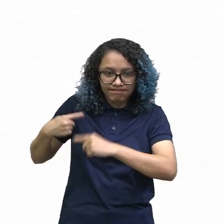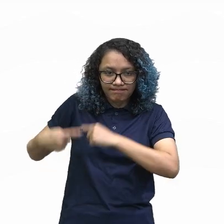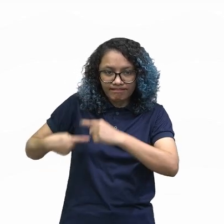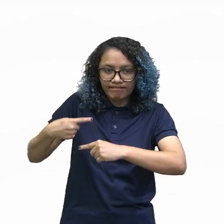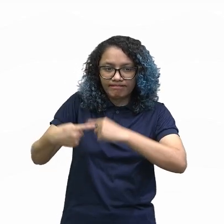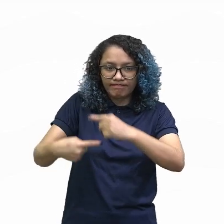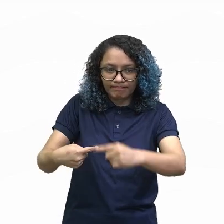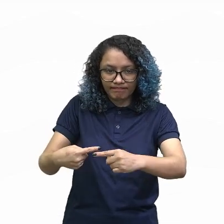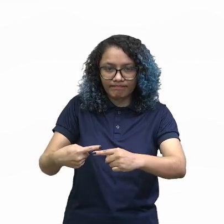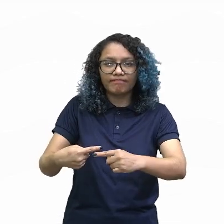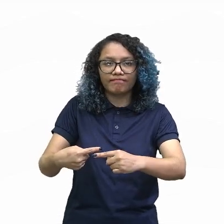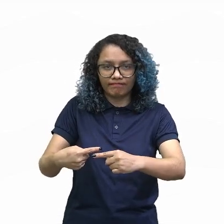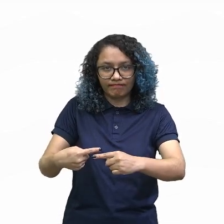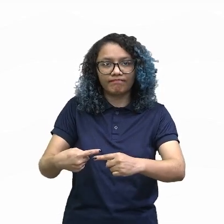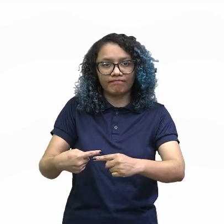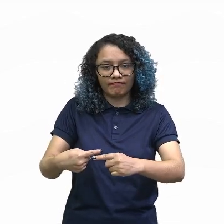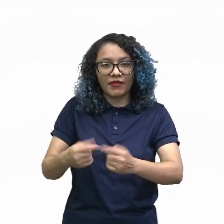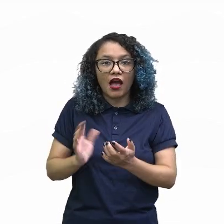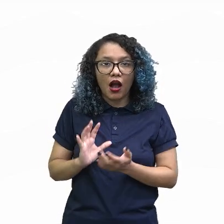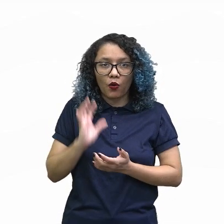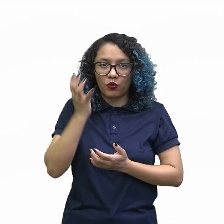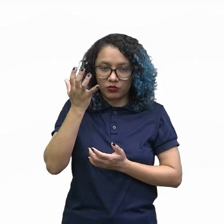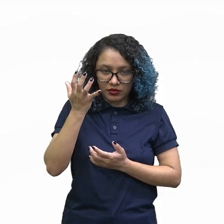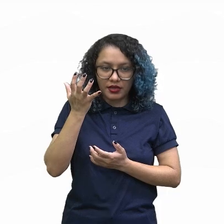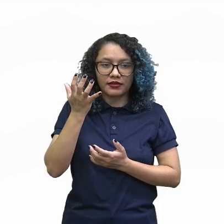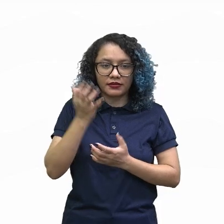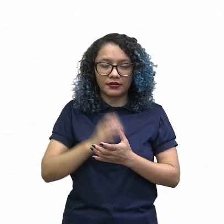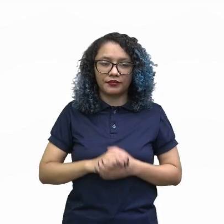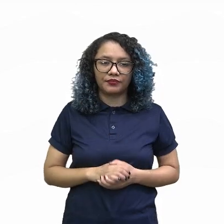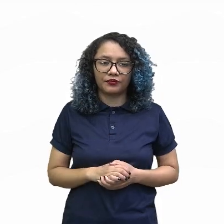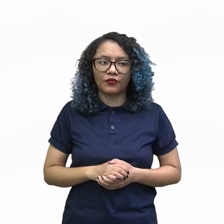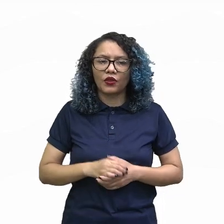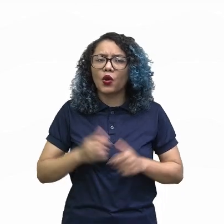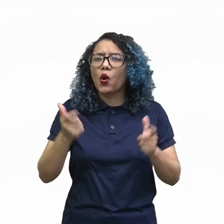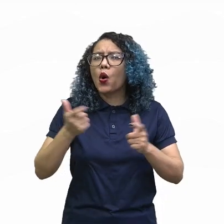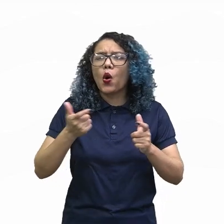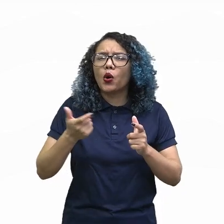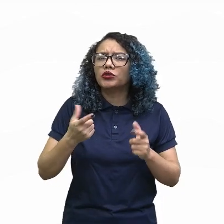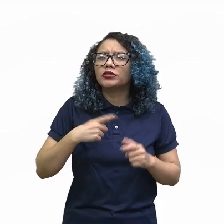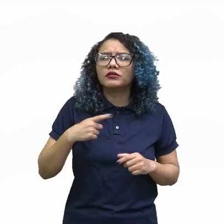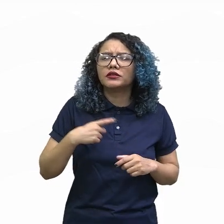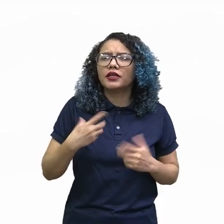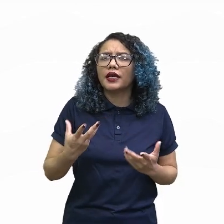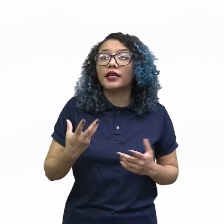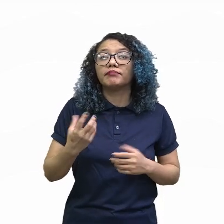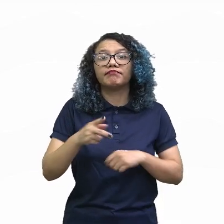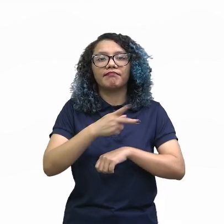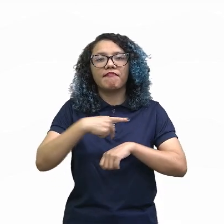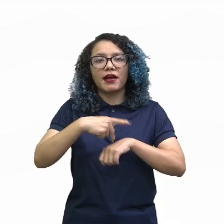hereditária funciona. E essa sociedade de castas ela estava presente na Índia.